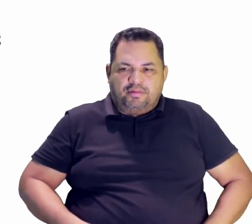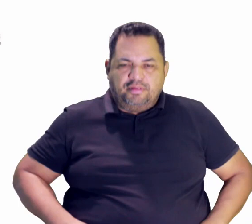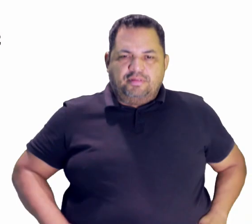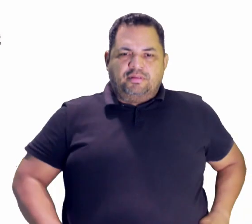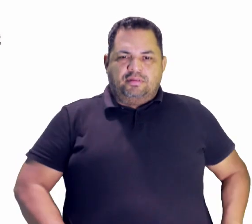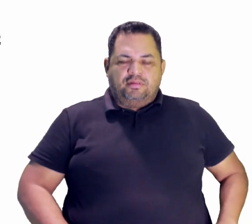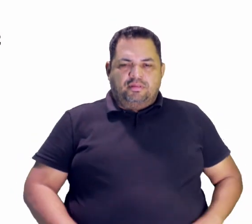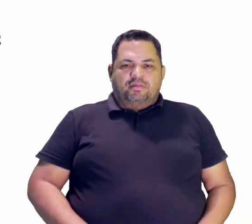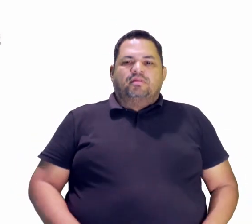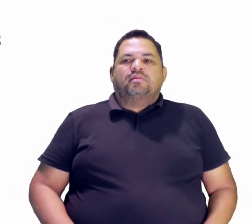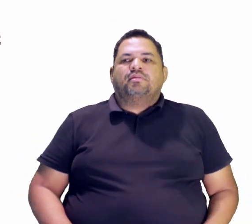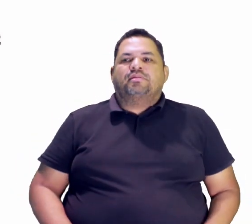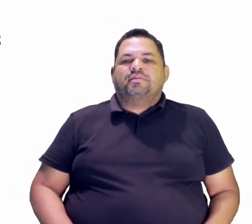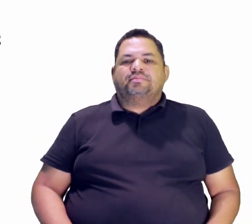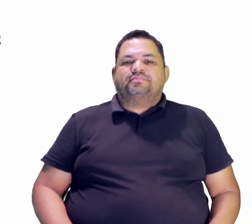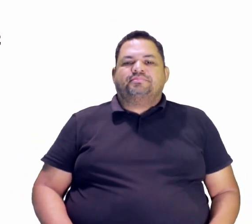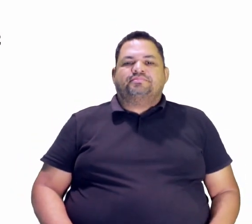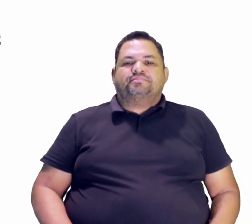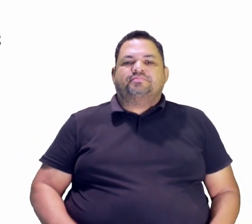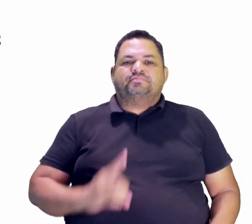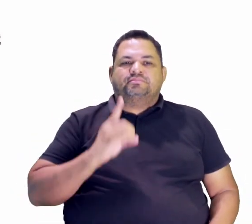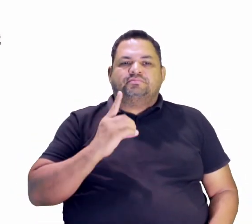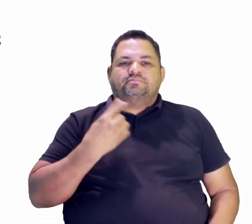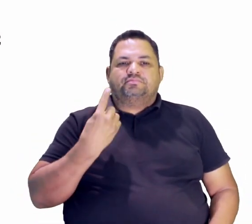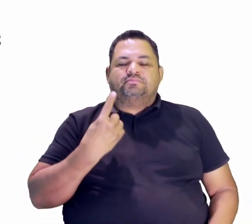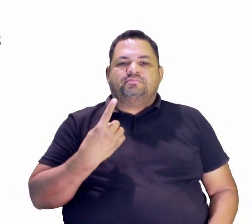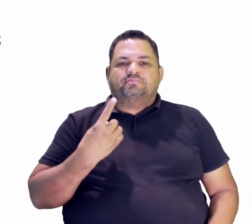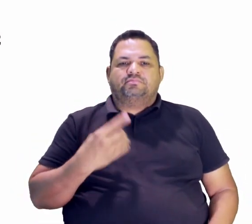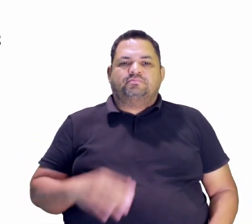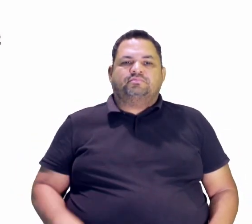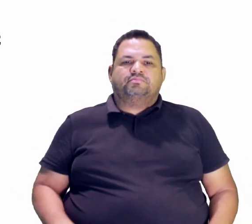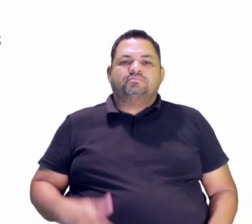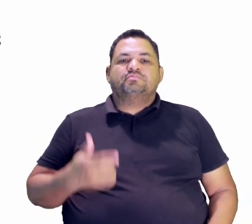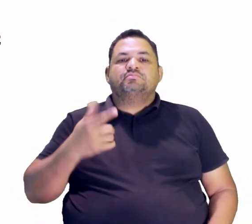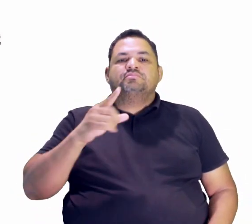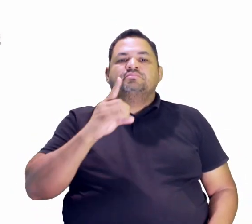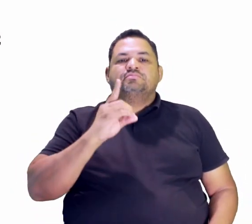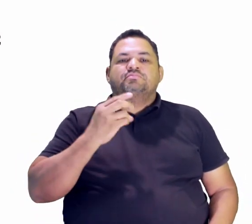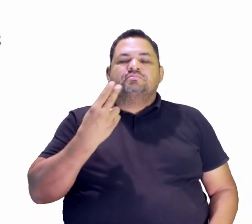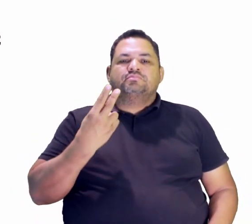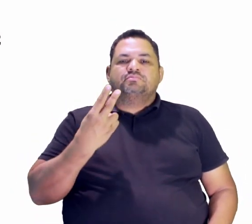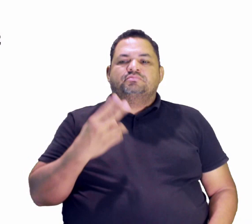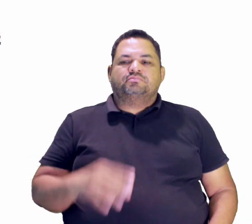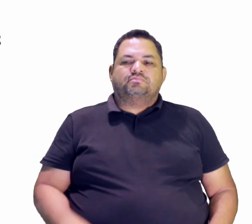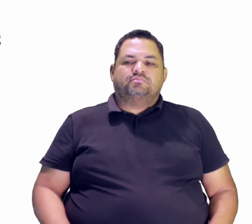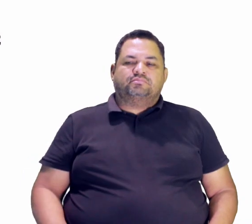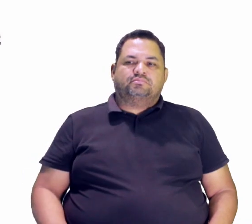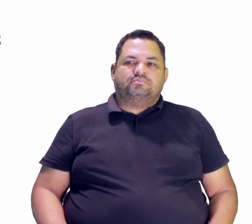é a hipotenusa, D1 é um cateto, D2 é o outro cateto, tá?